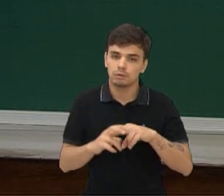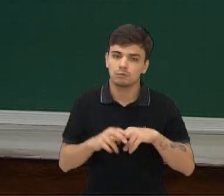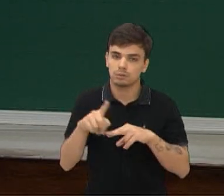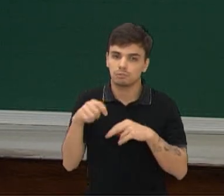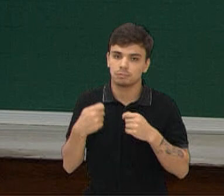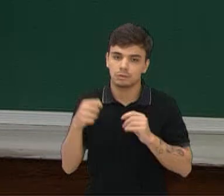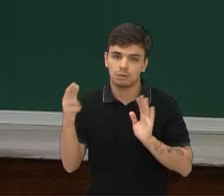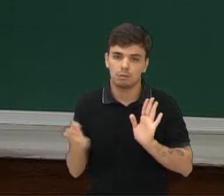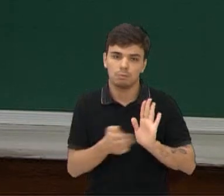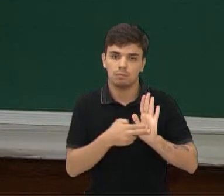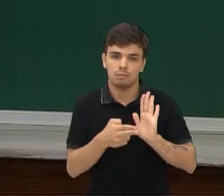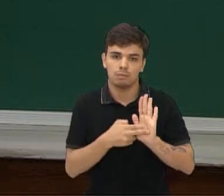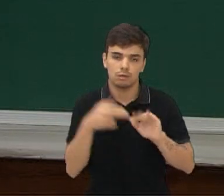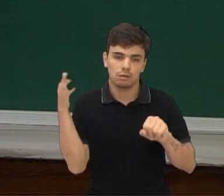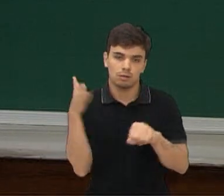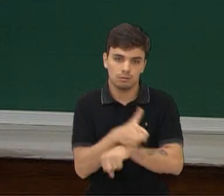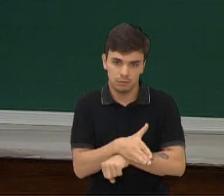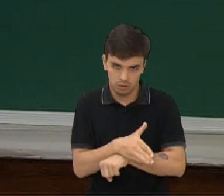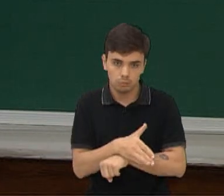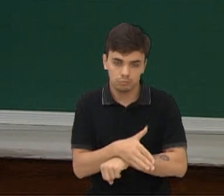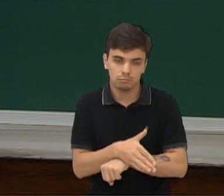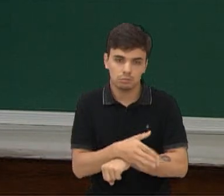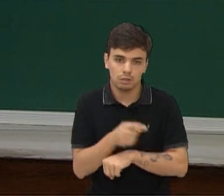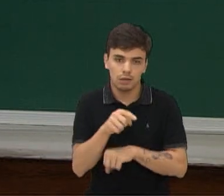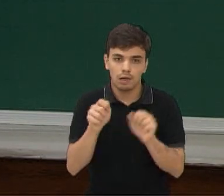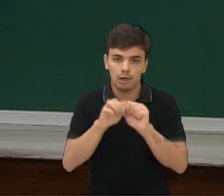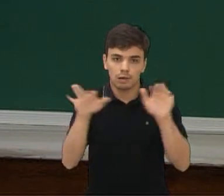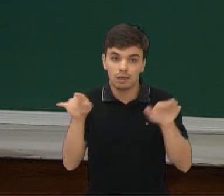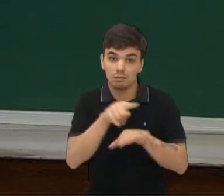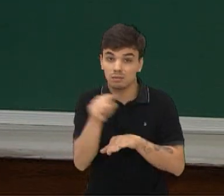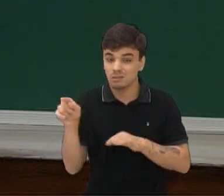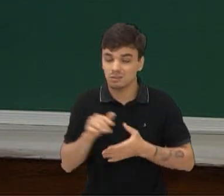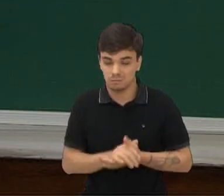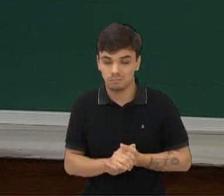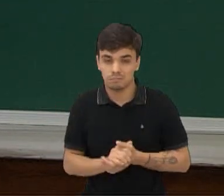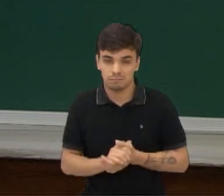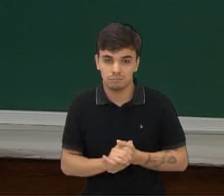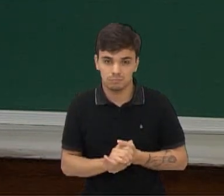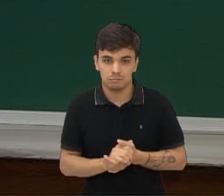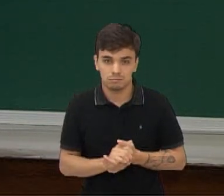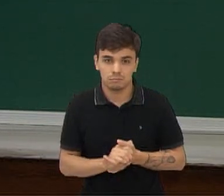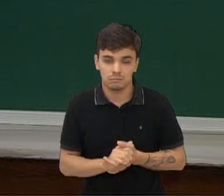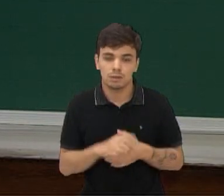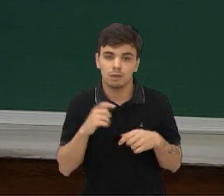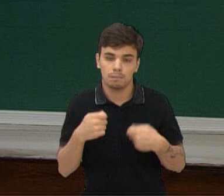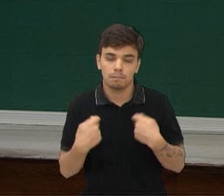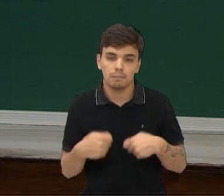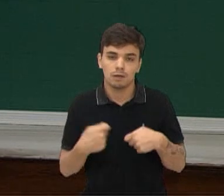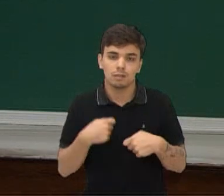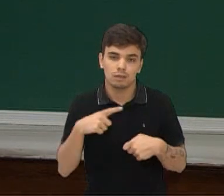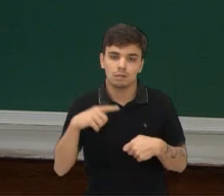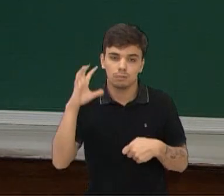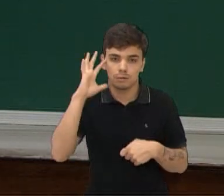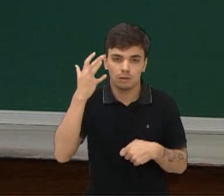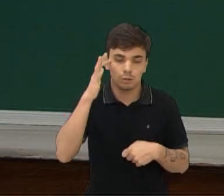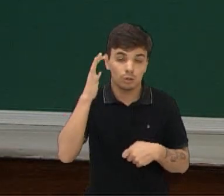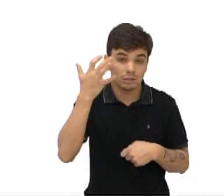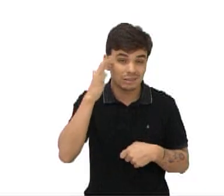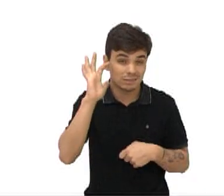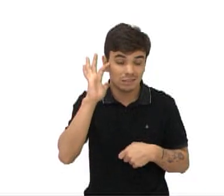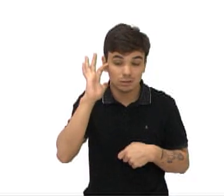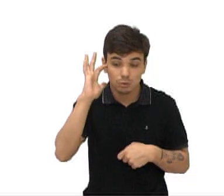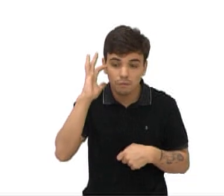uma proposta de intervenção, que fique muito claro isso para você, certo? Você tem que dar uma resolução para o problema.